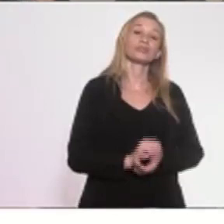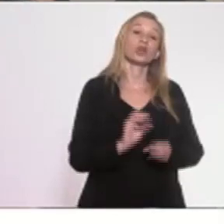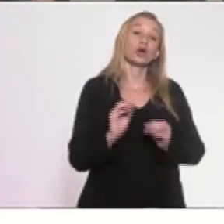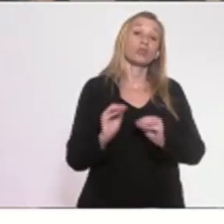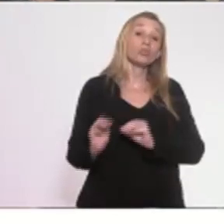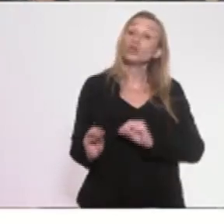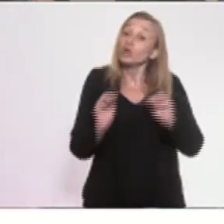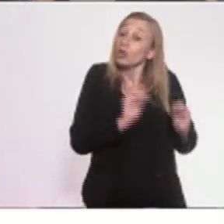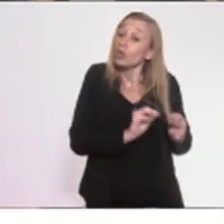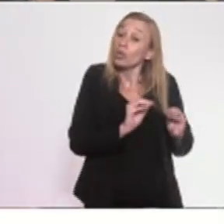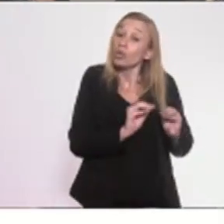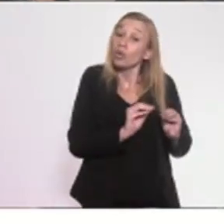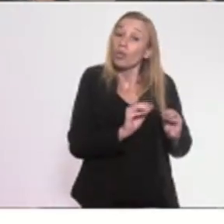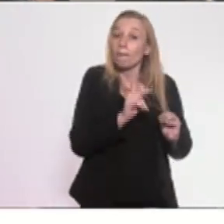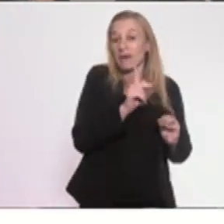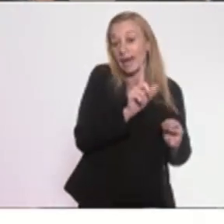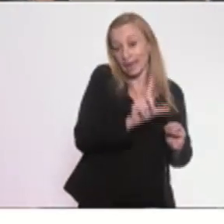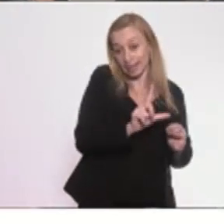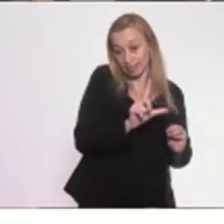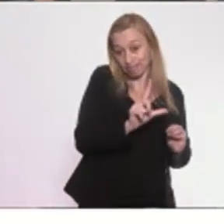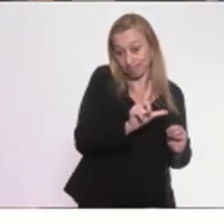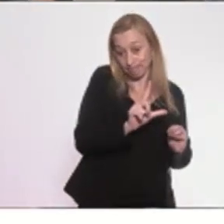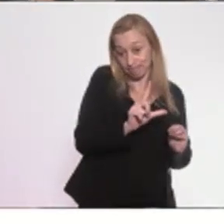substantivamente o PL...